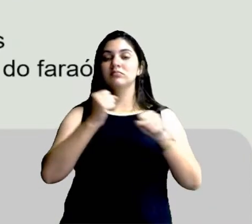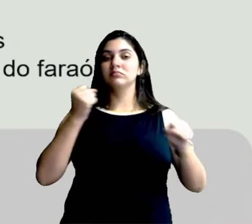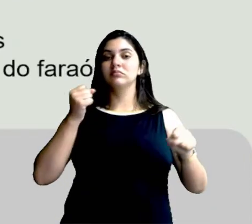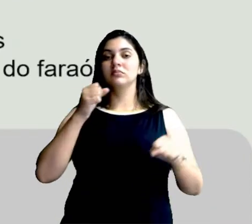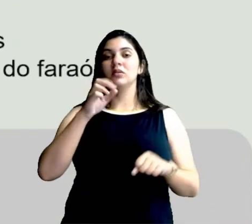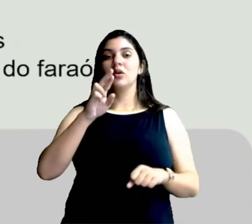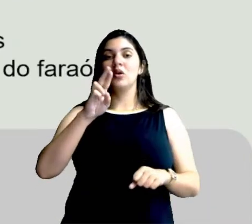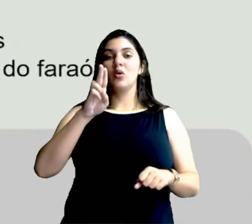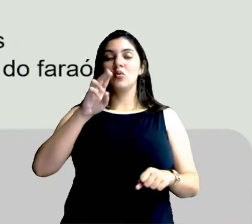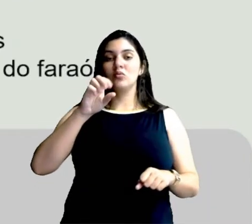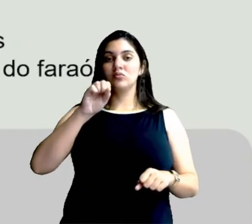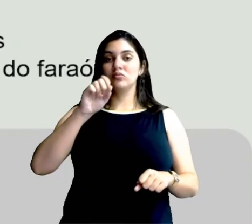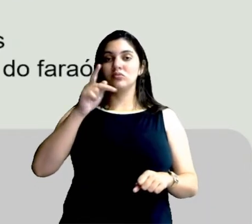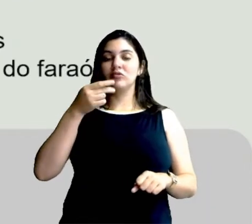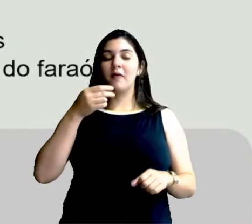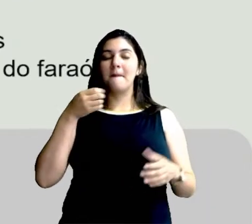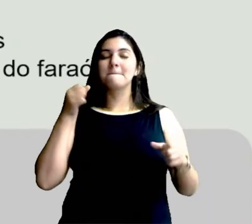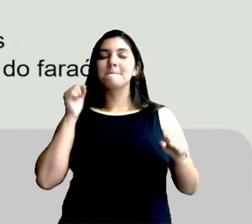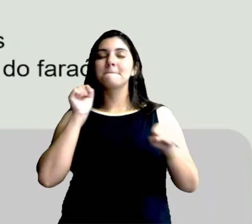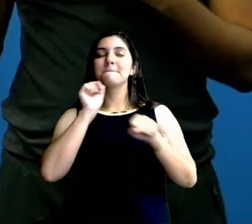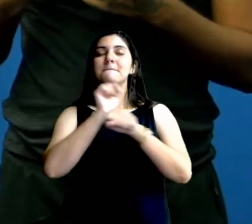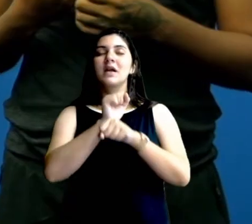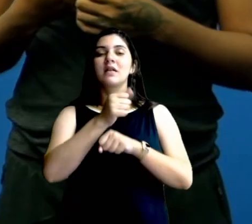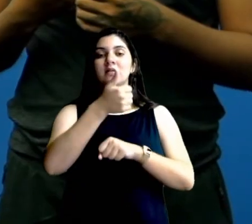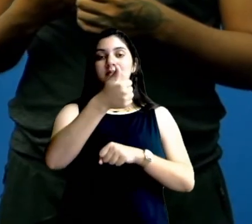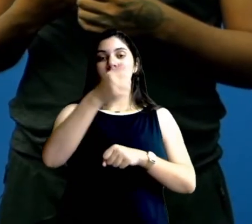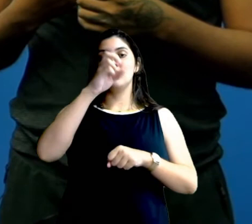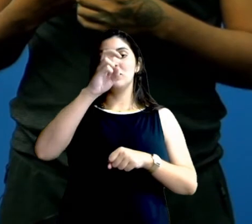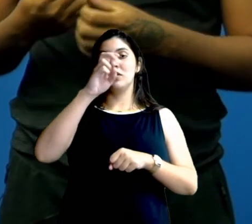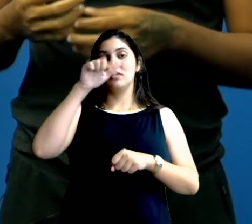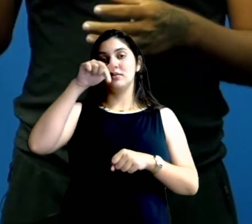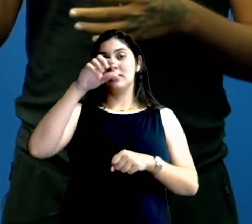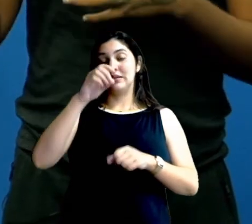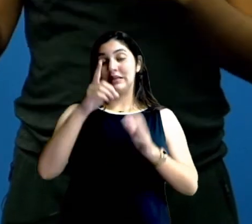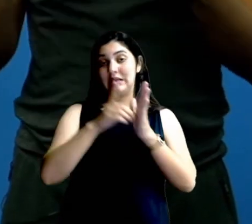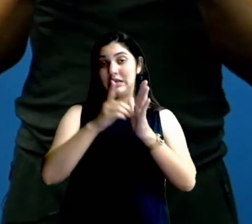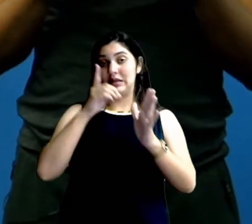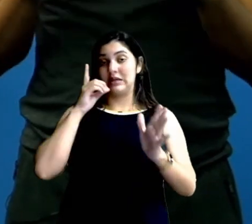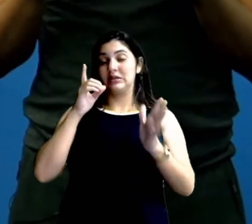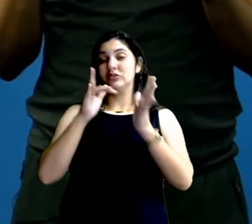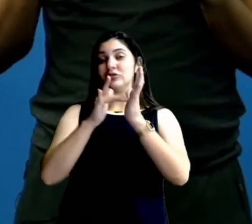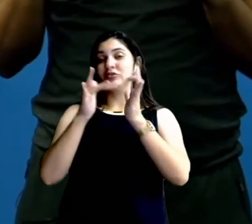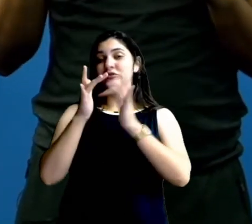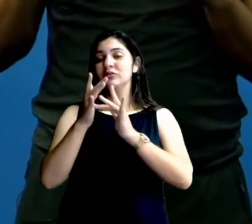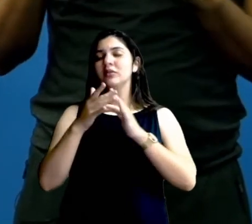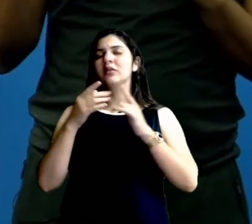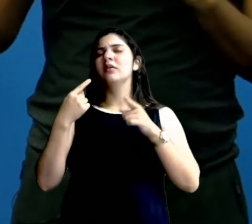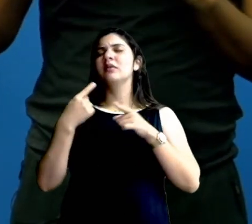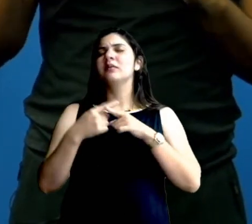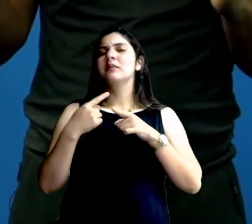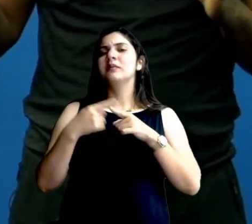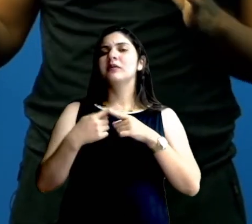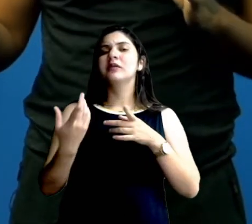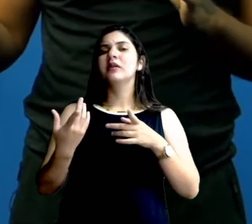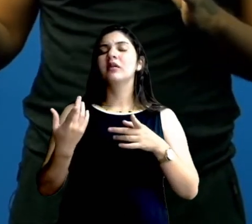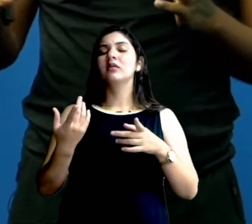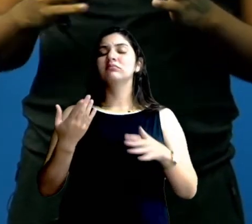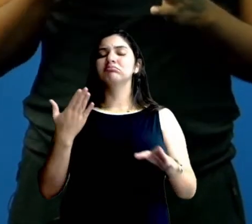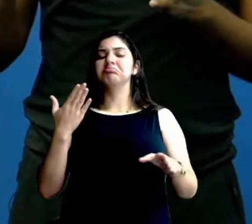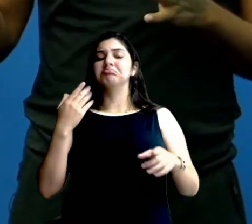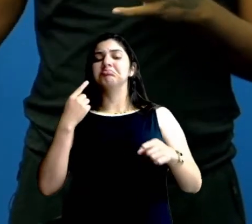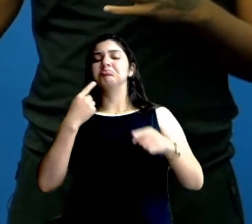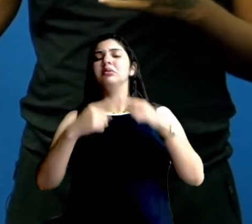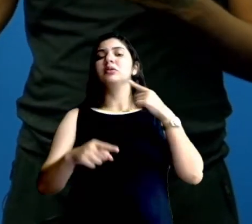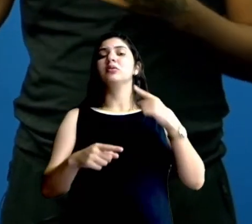ele foi interrompido em 1570 antes de Cristo tá Professor pouco aqui o crescimento do reino de Kush foi